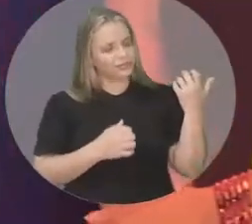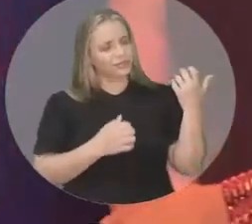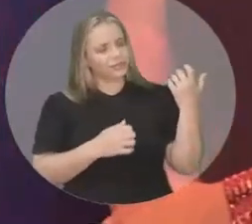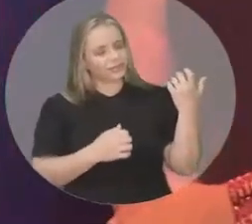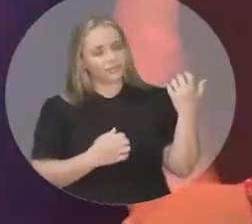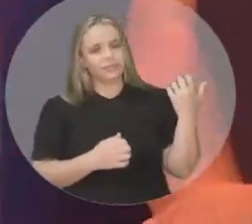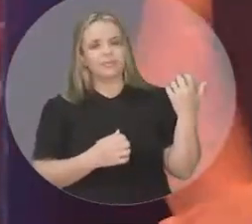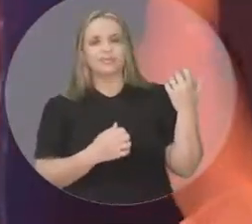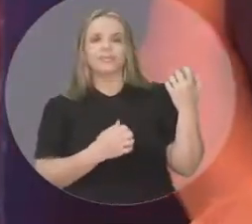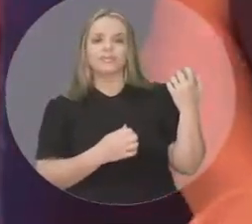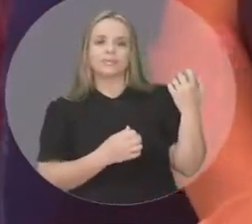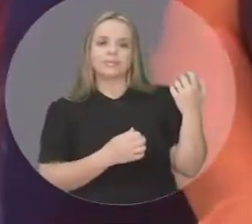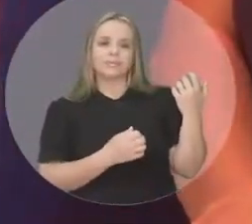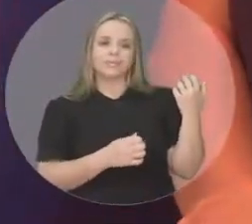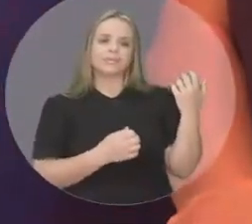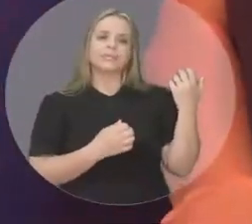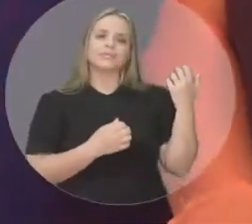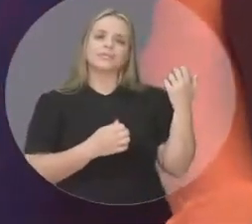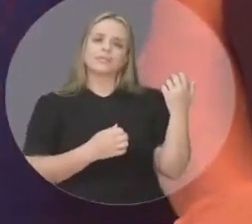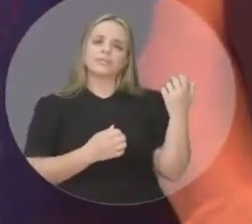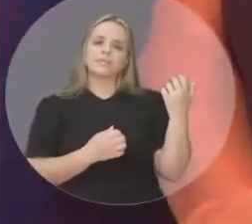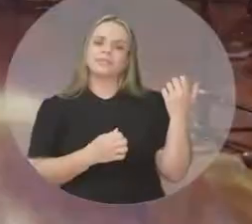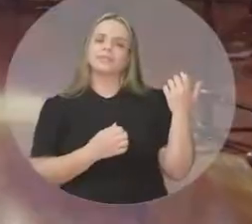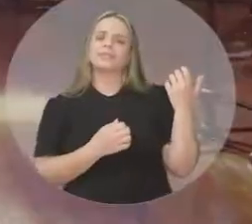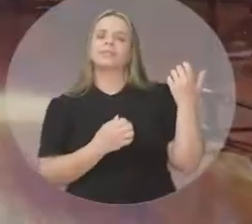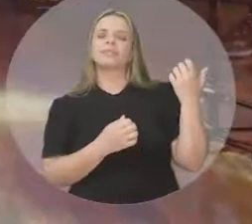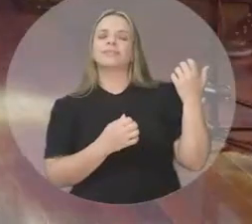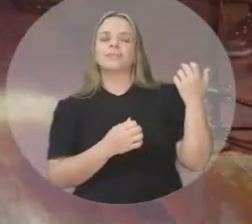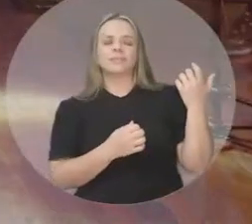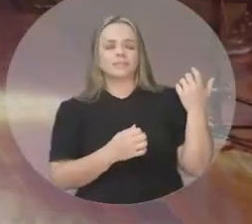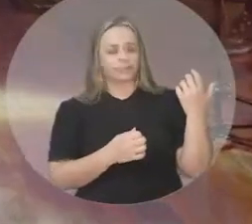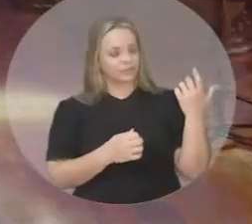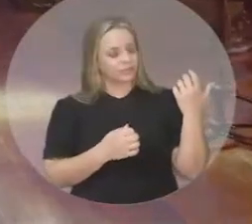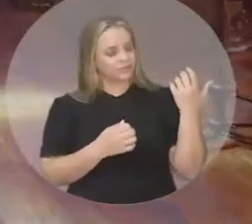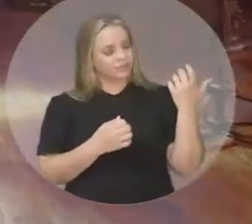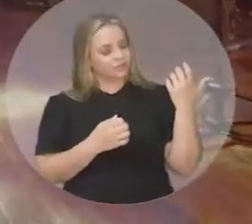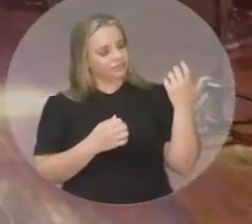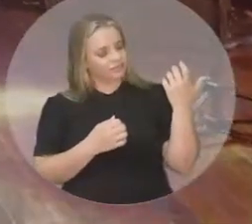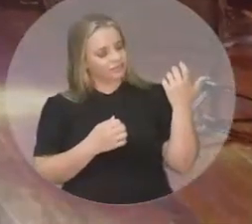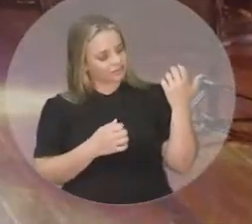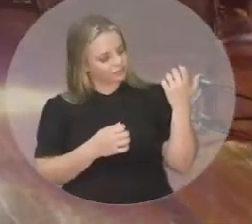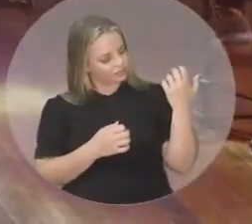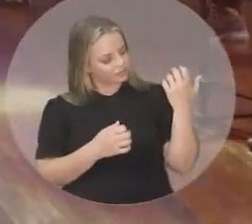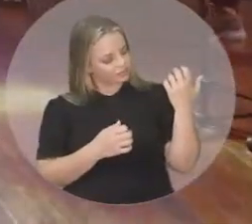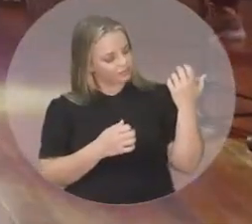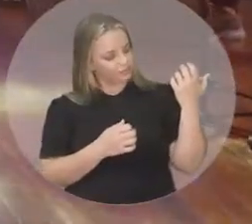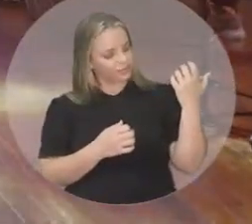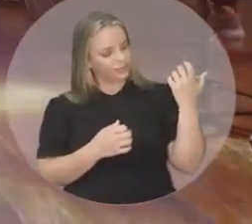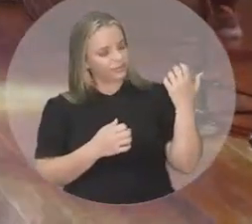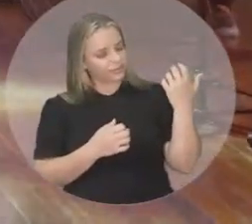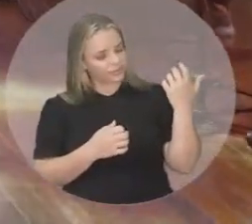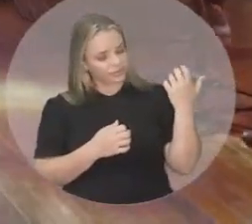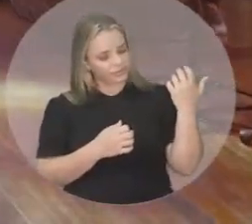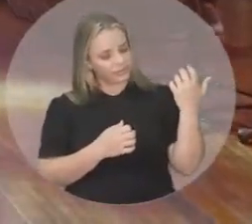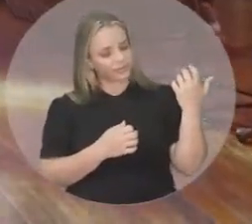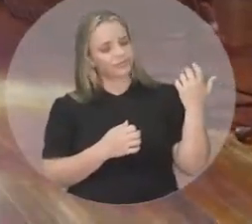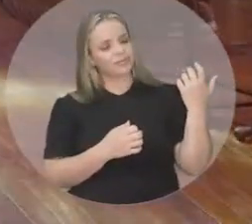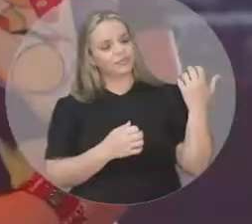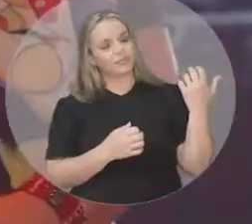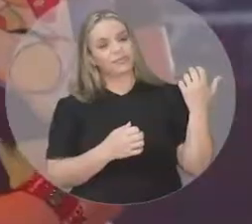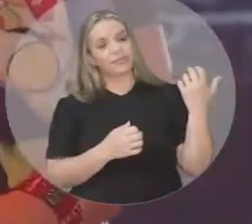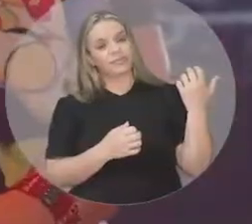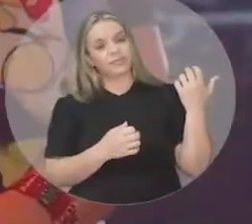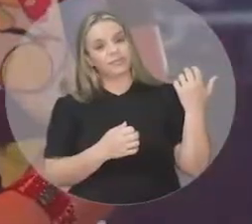brasileiros, mundiais. Mas que aqui a senhora canta e conta junto com eles a história através das letras e das